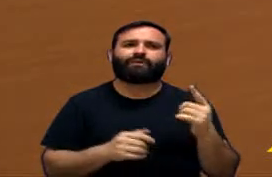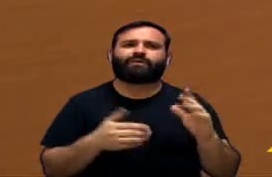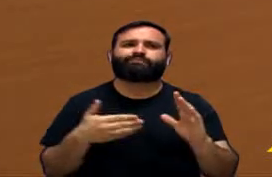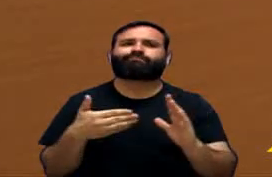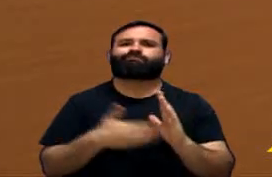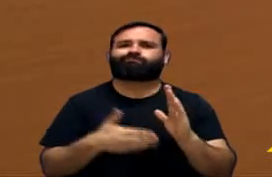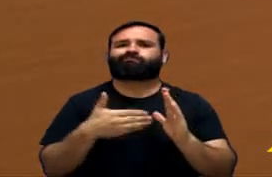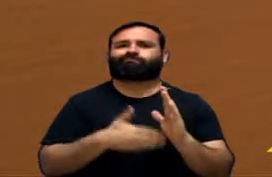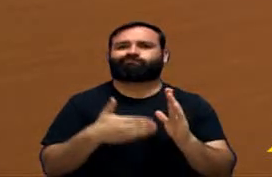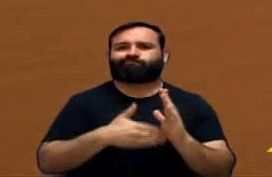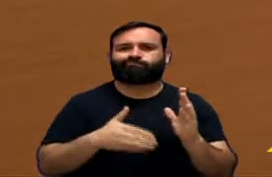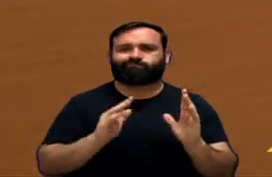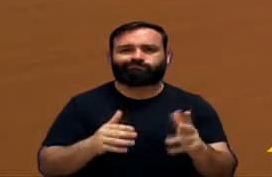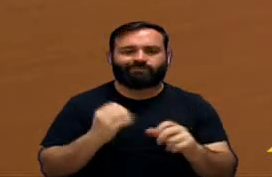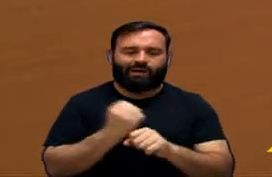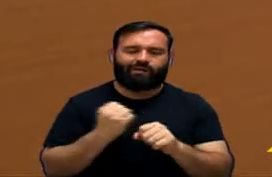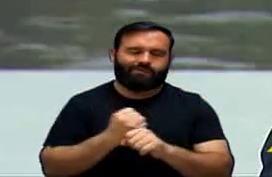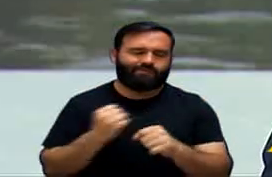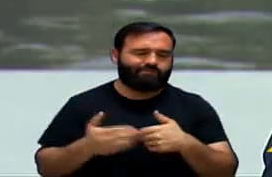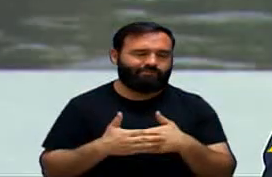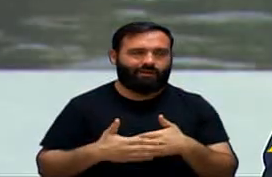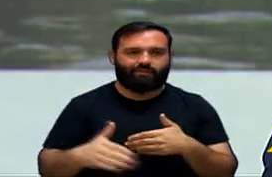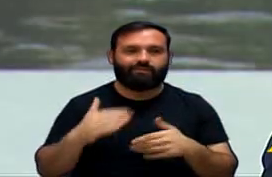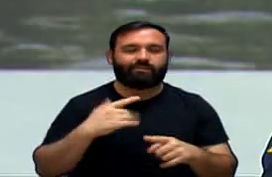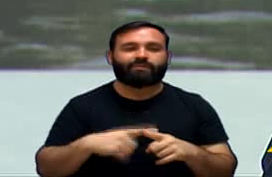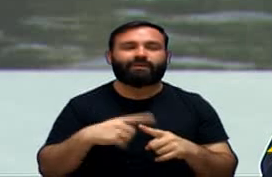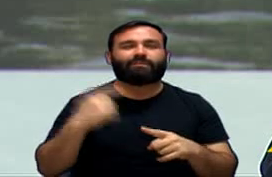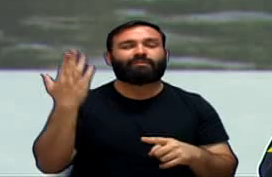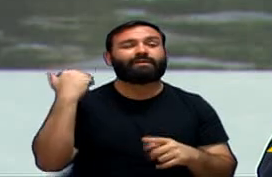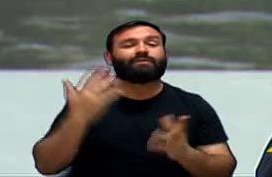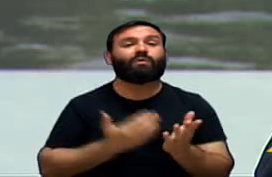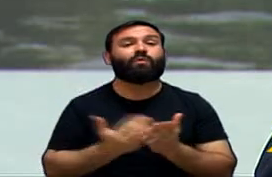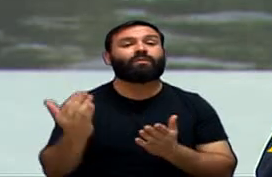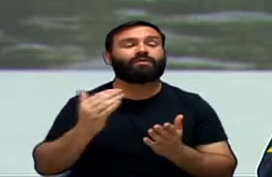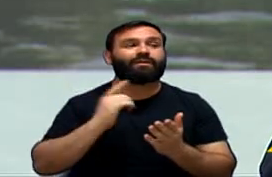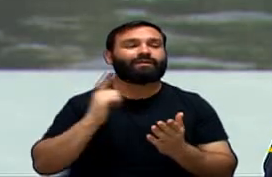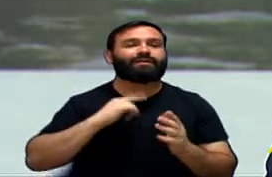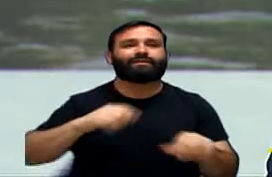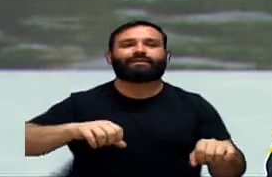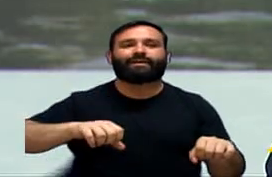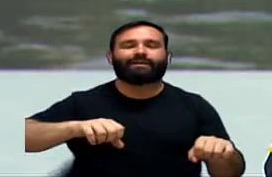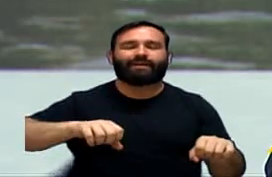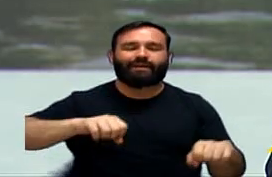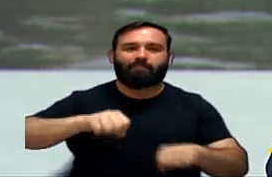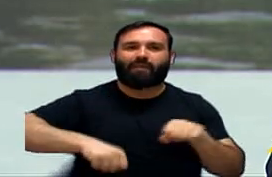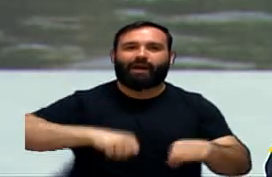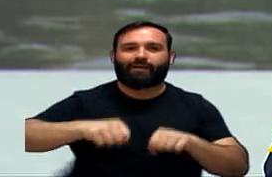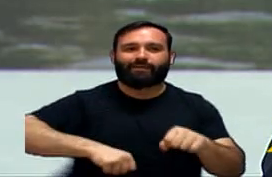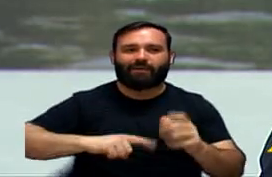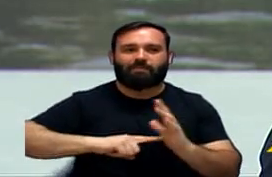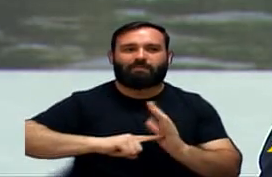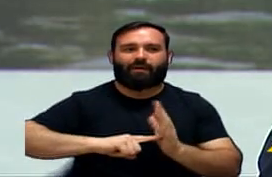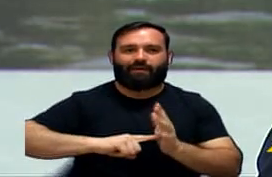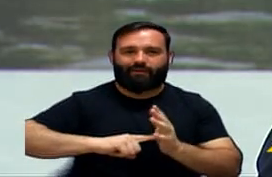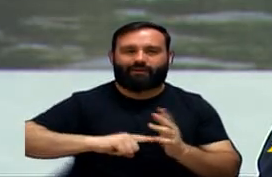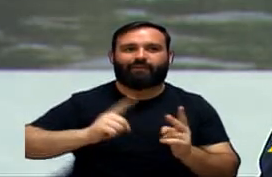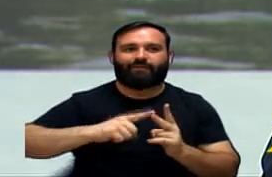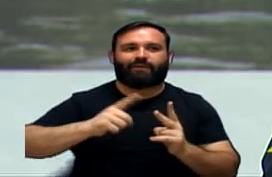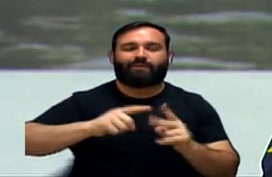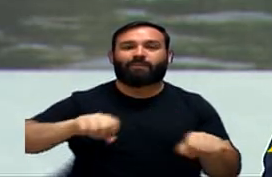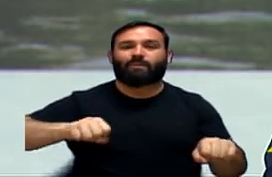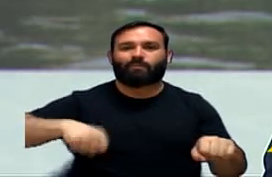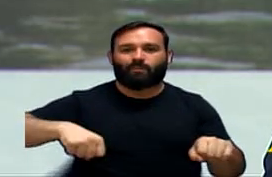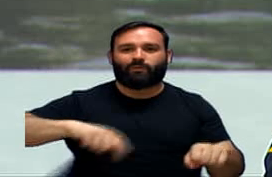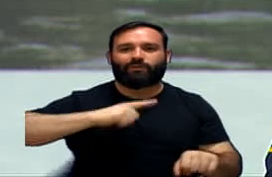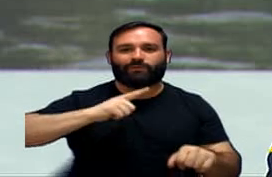dificuldade no longo do ano e quando começou essas bicicleta motorizada E essas motos que